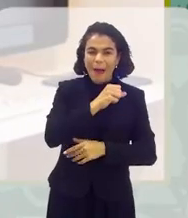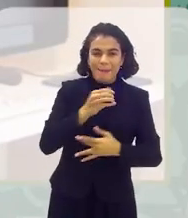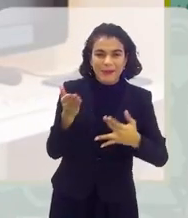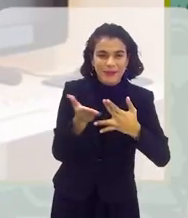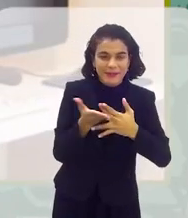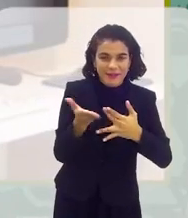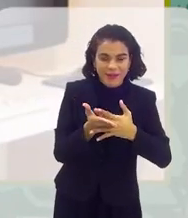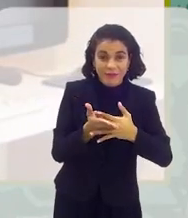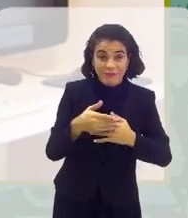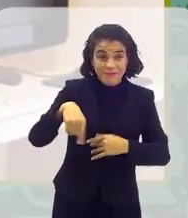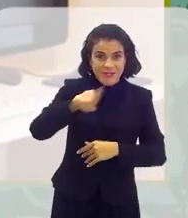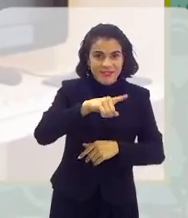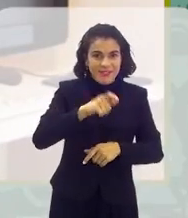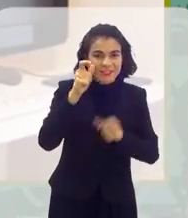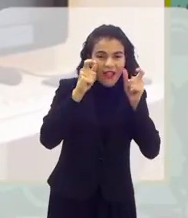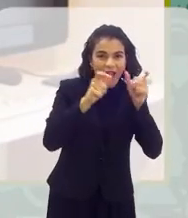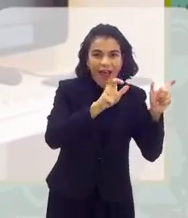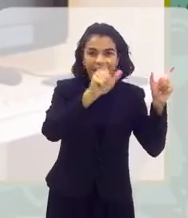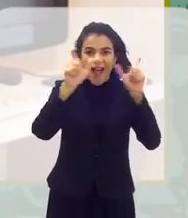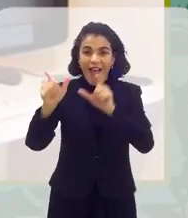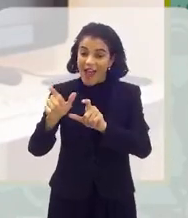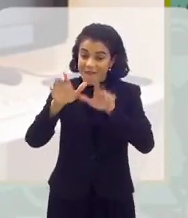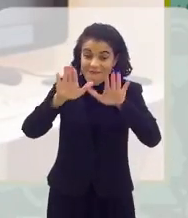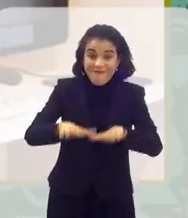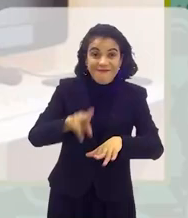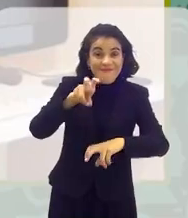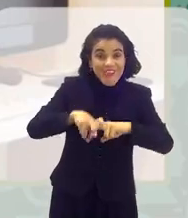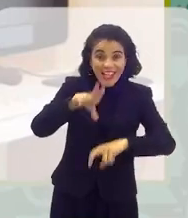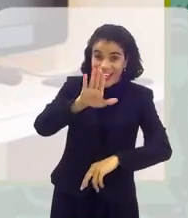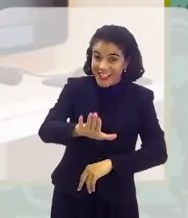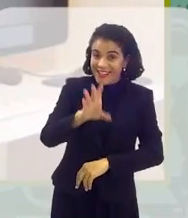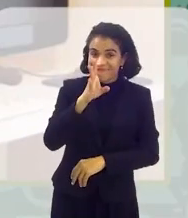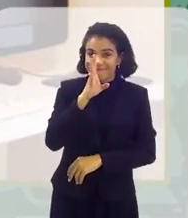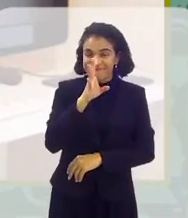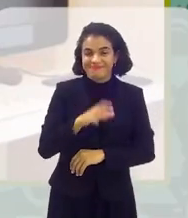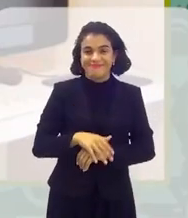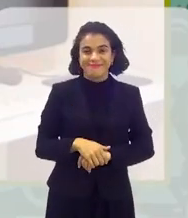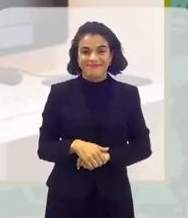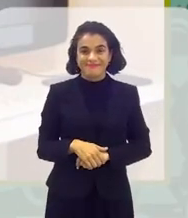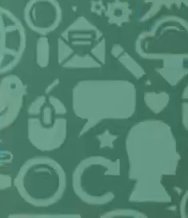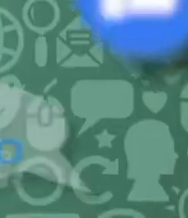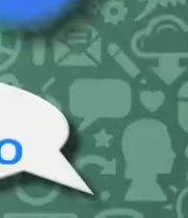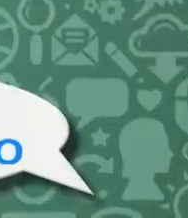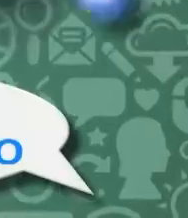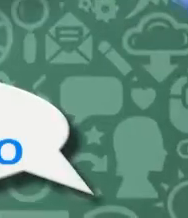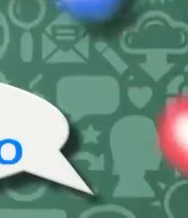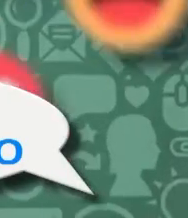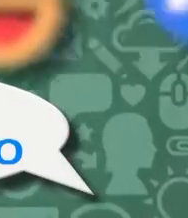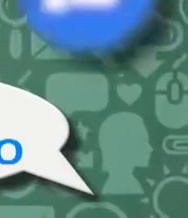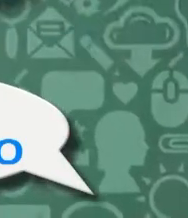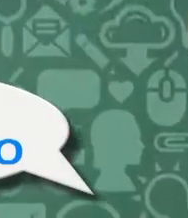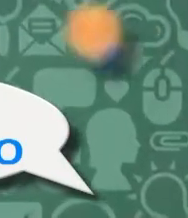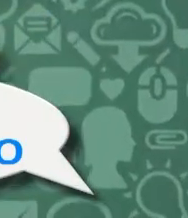um intervalo bem rapidinho você que está acompanhando a gente não sai daí não a gente volta já já